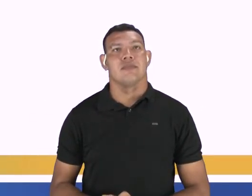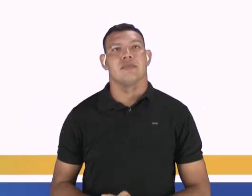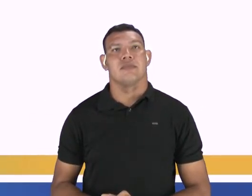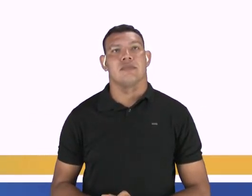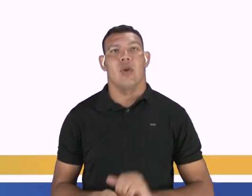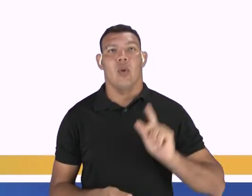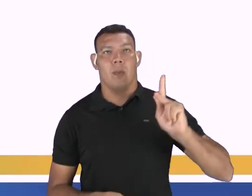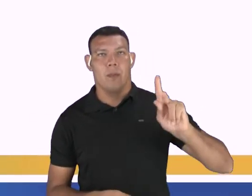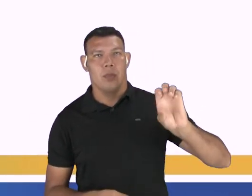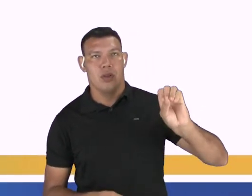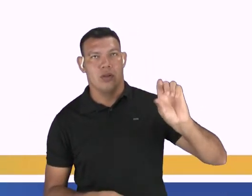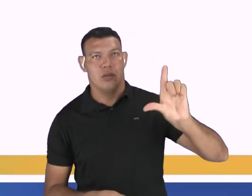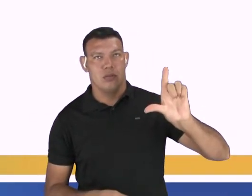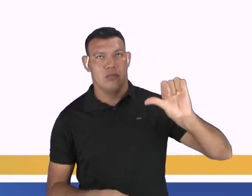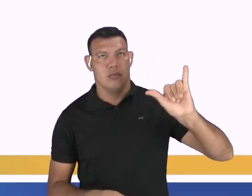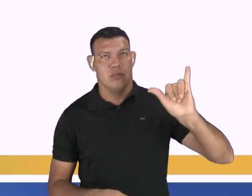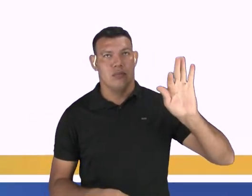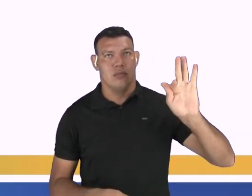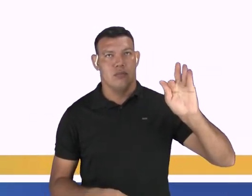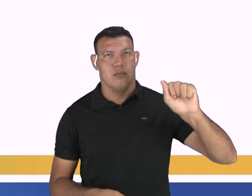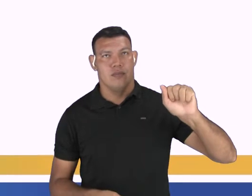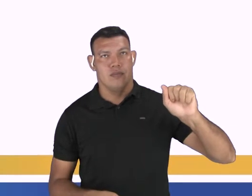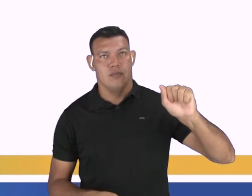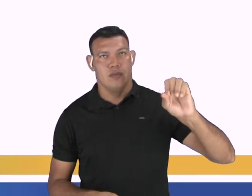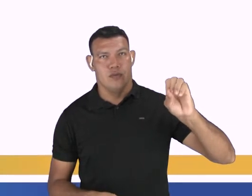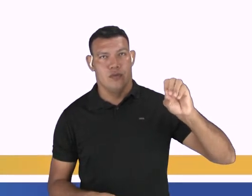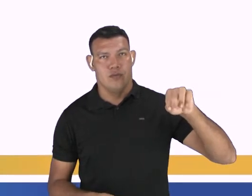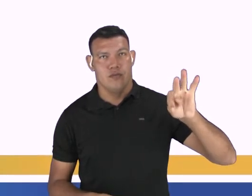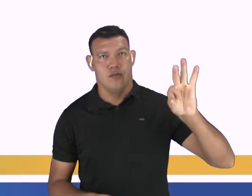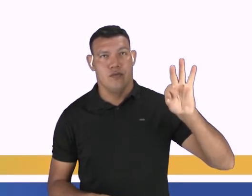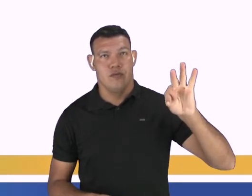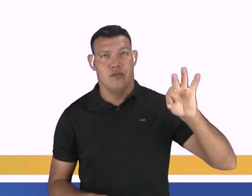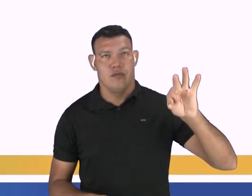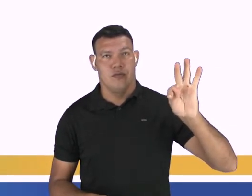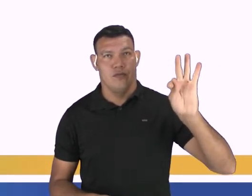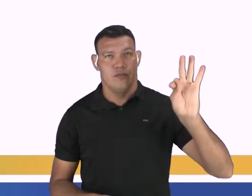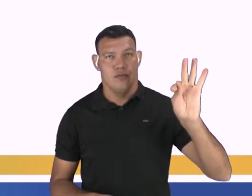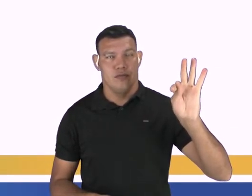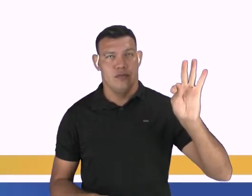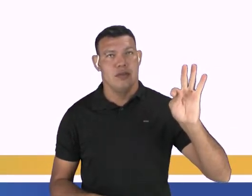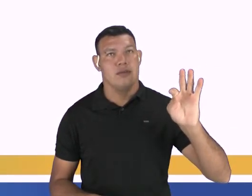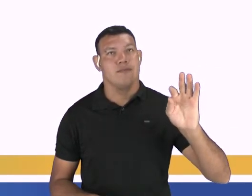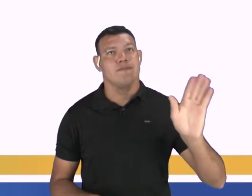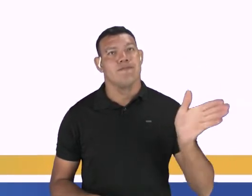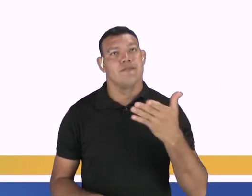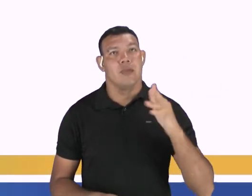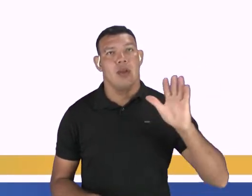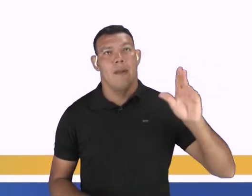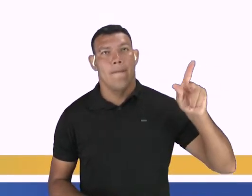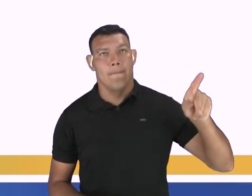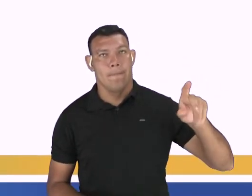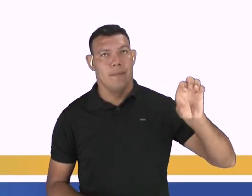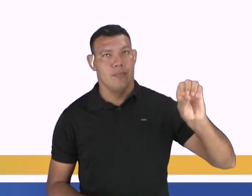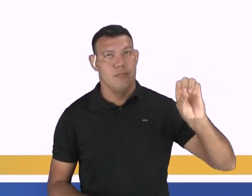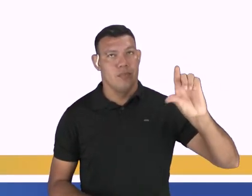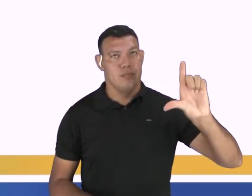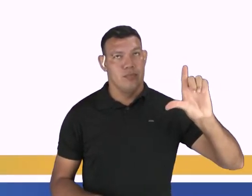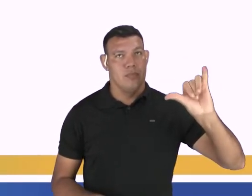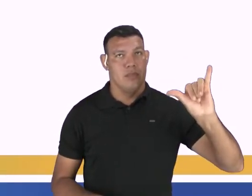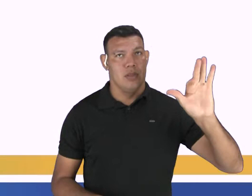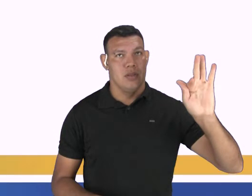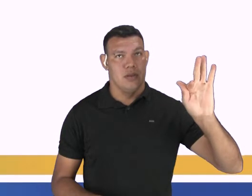teoria um pouquinho antes. Isso porque a intertextualidade é um recurso linguístico, ou seja,